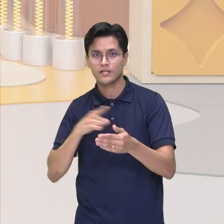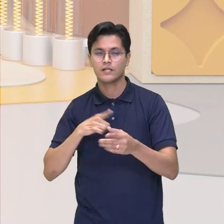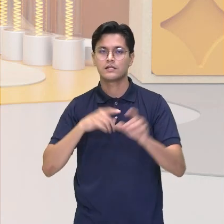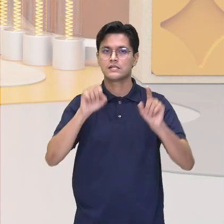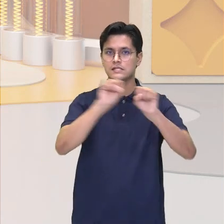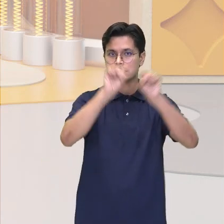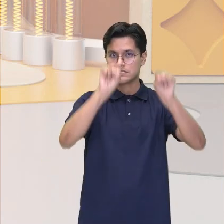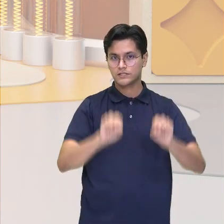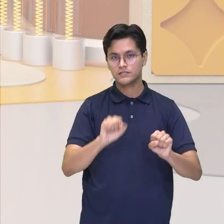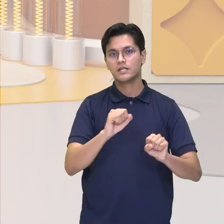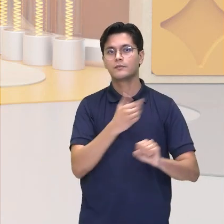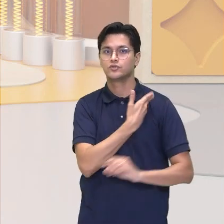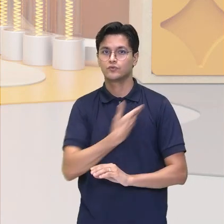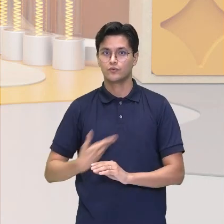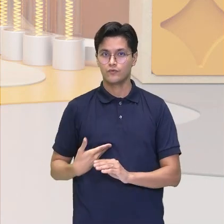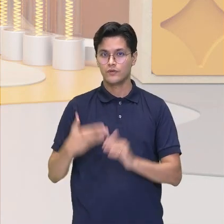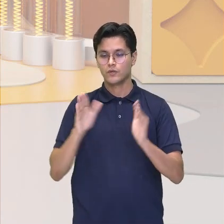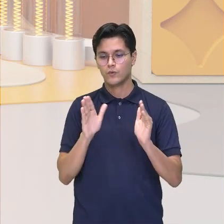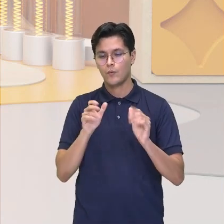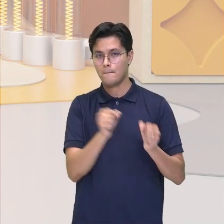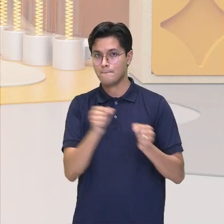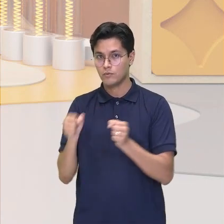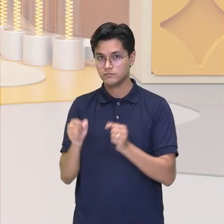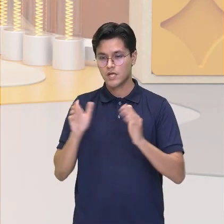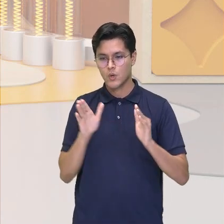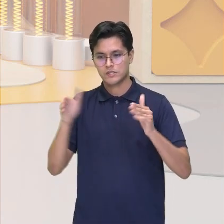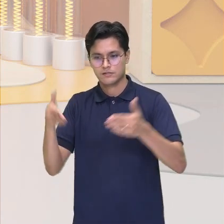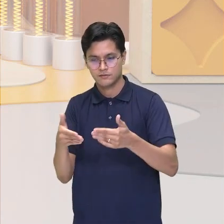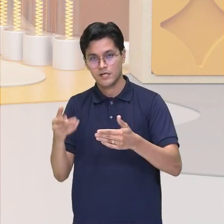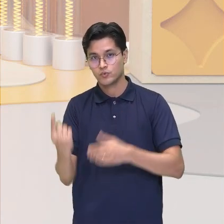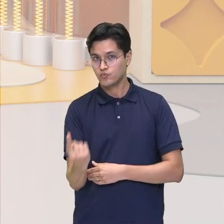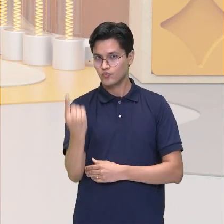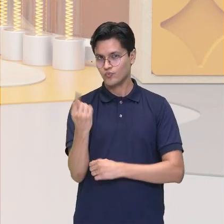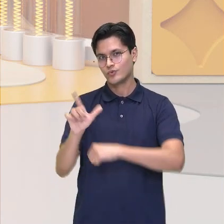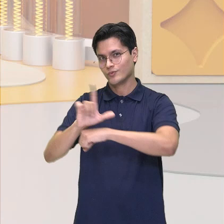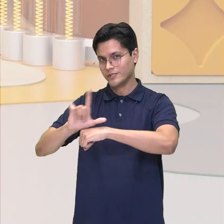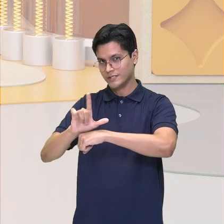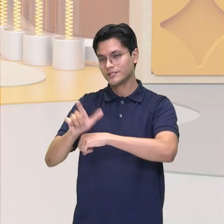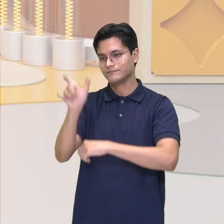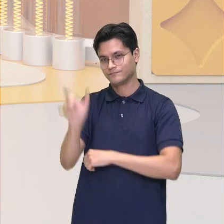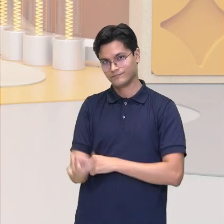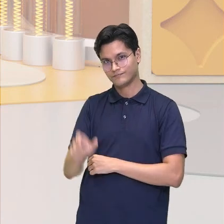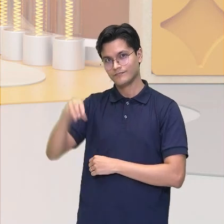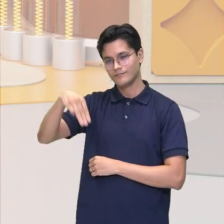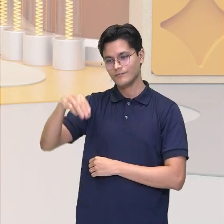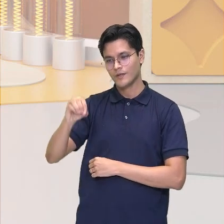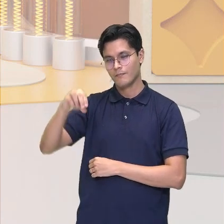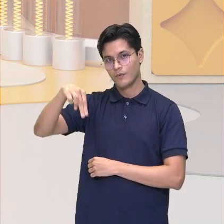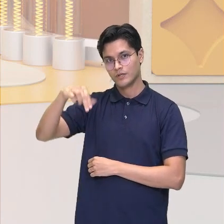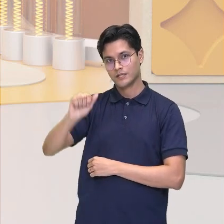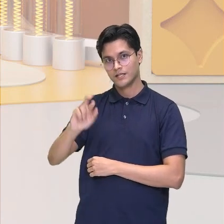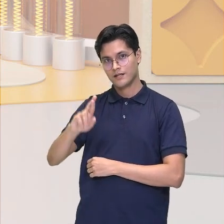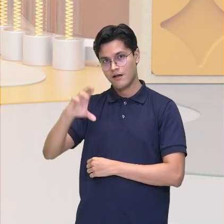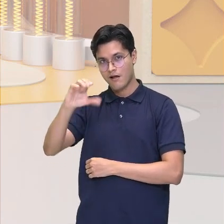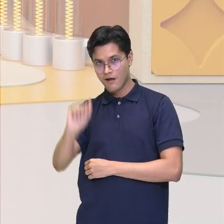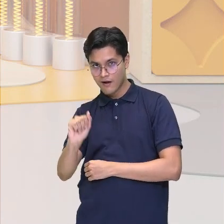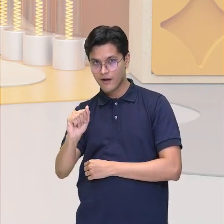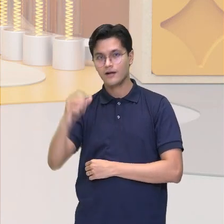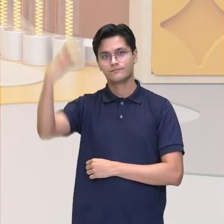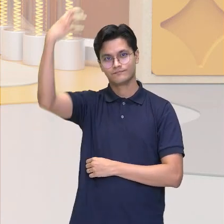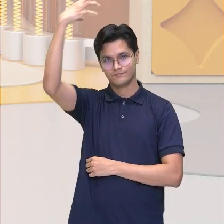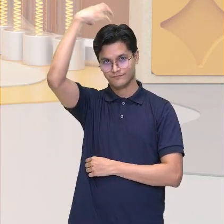está concentrado nas mãos de um único líder, o monarca, o rei. Então,